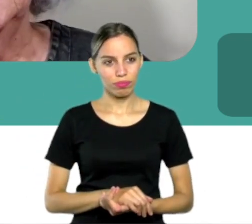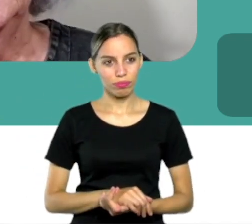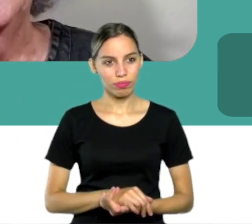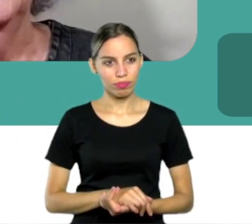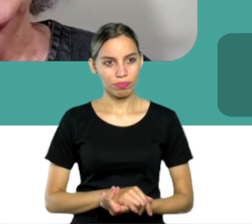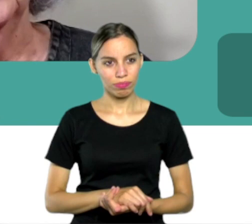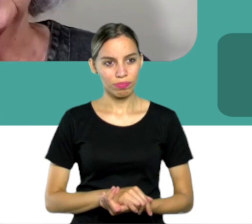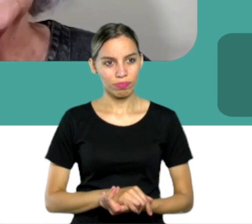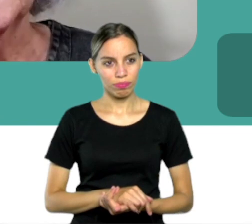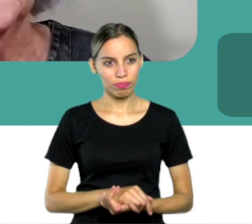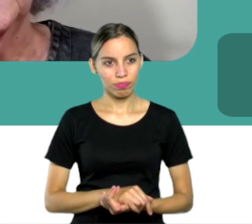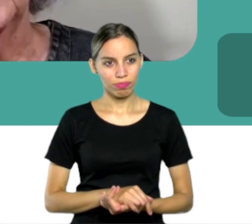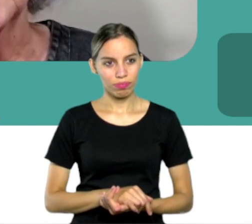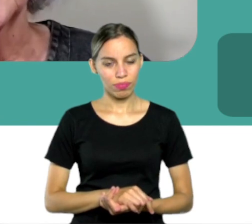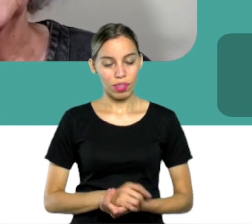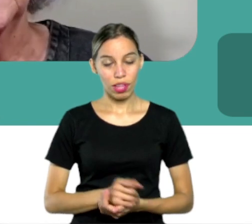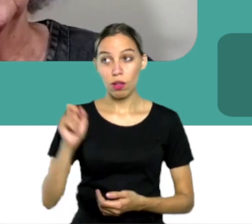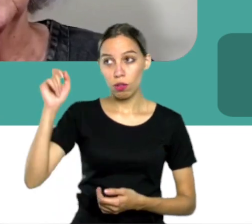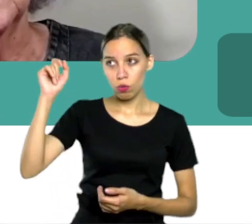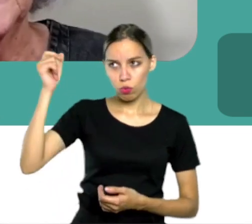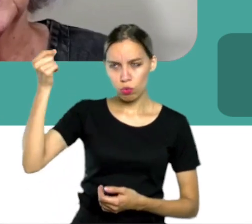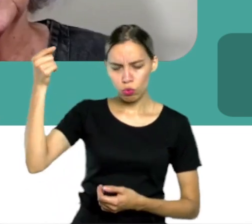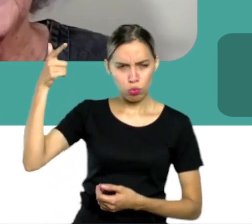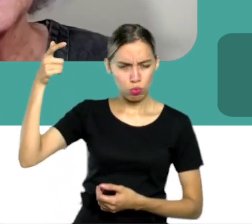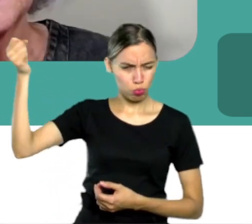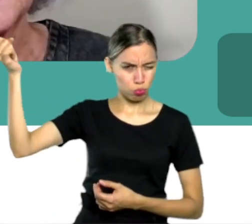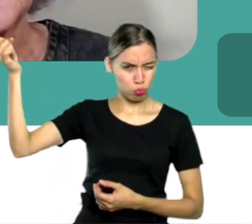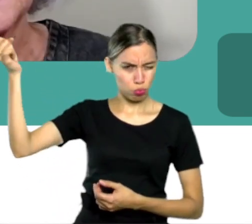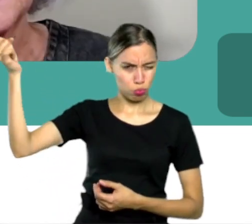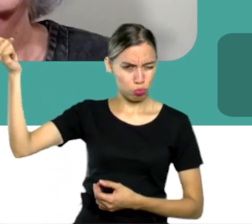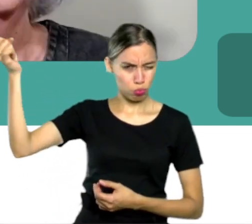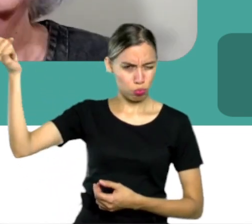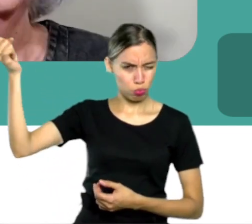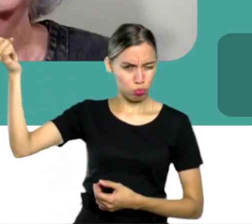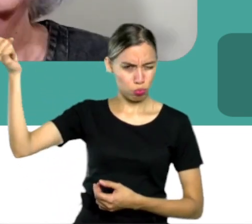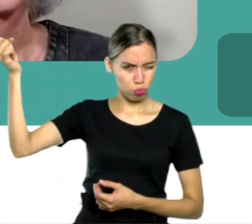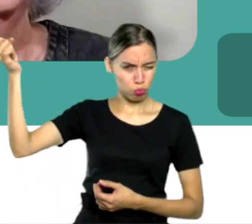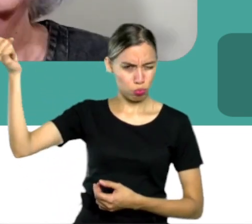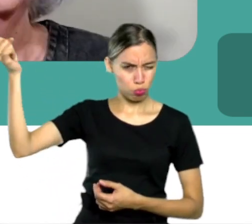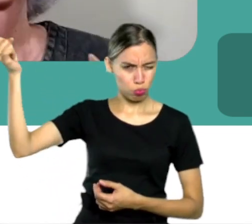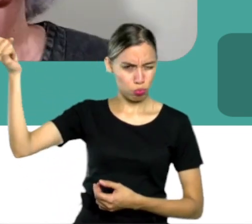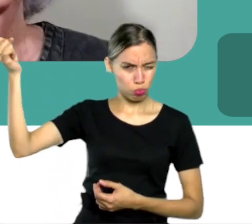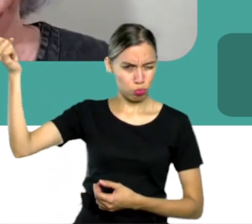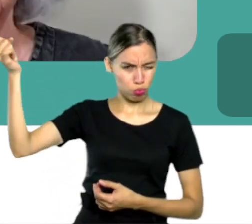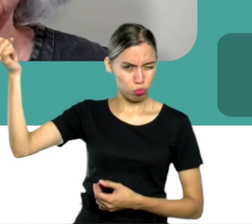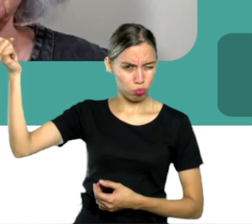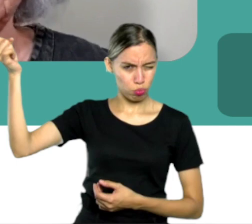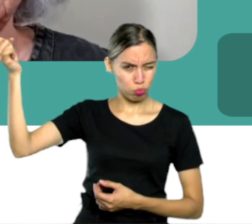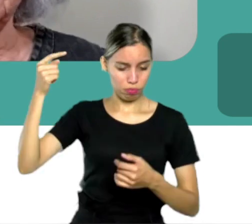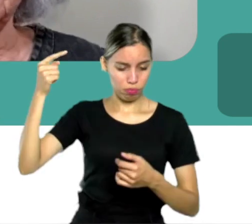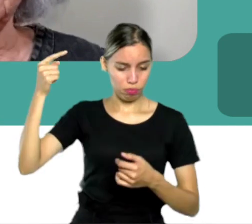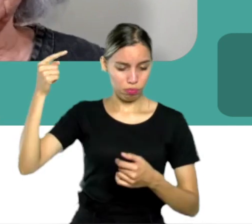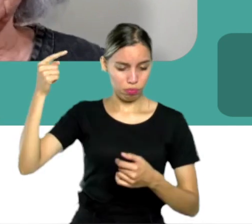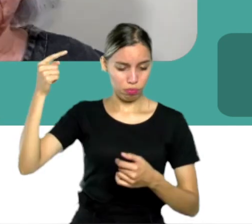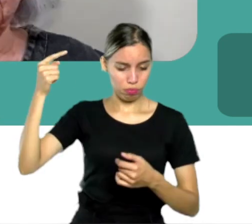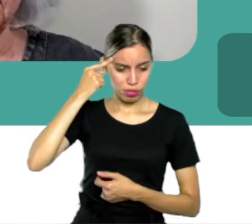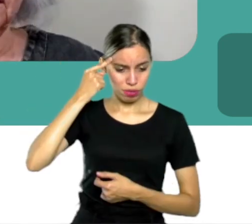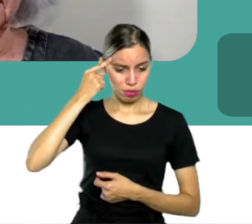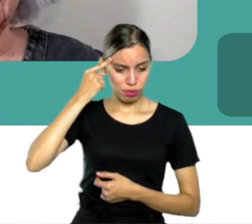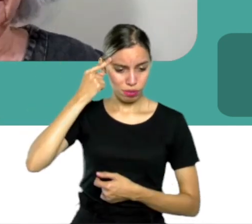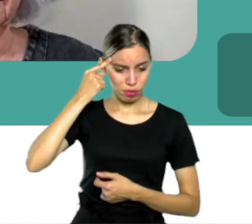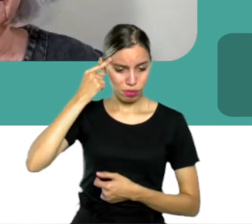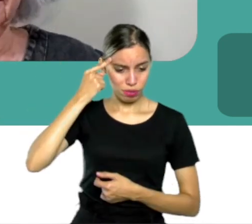dunas. Luz escandalosa desnudar-se nas dunas da nossa memória. Uns são, os